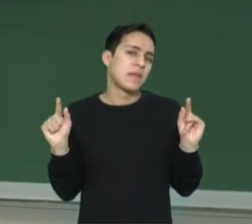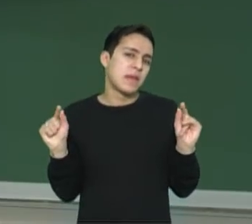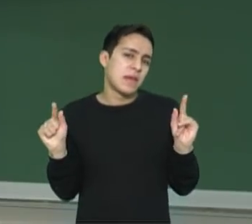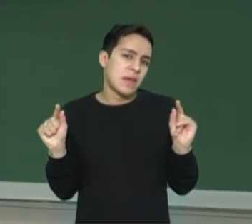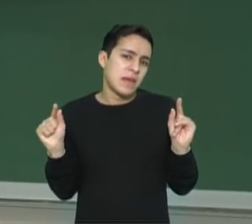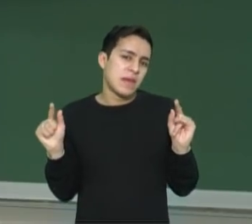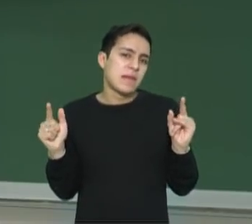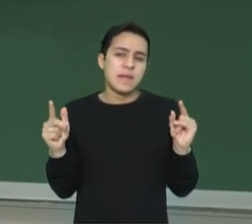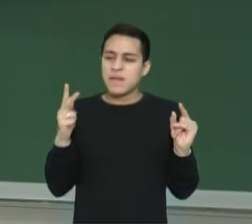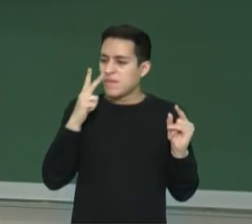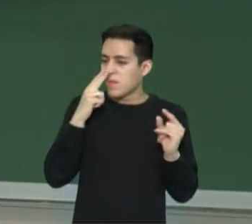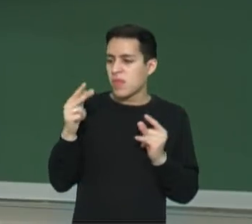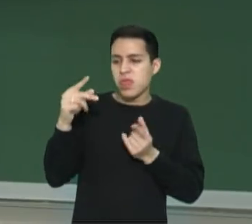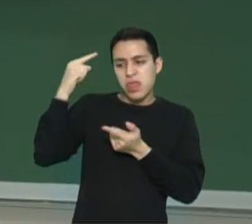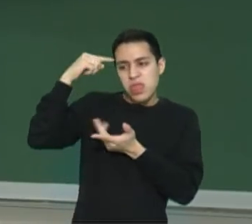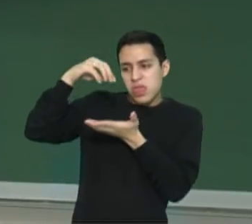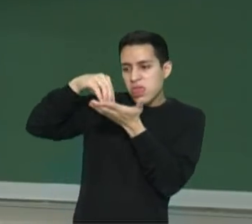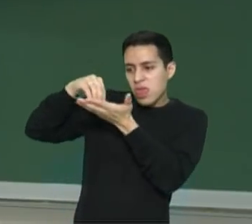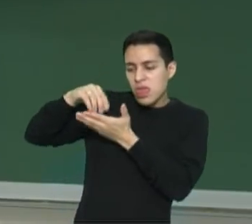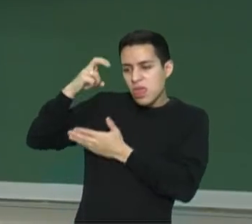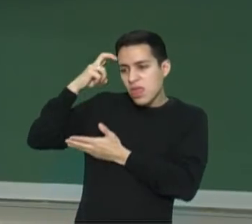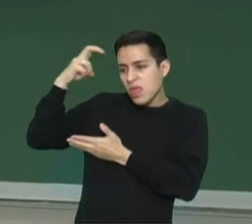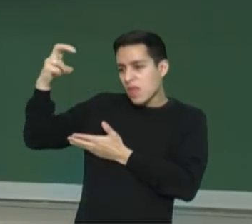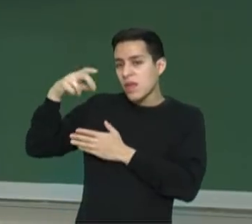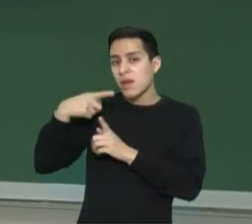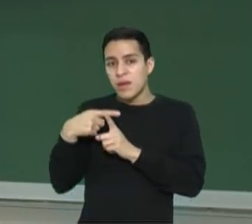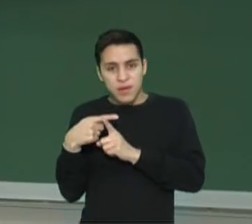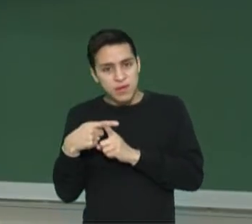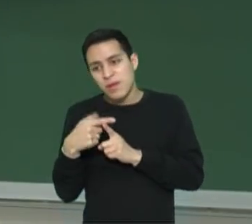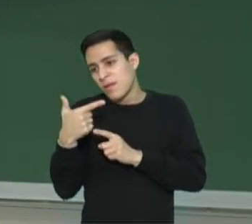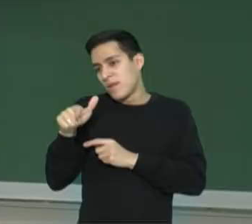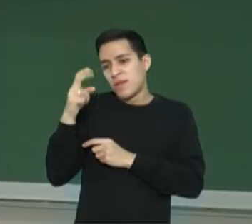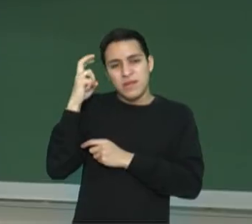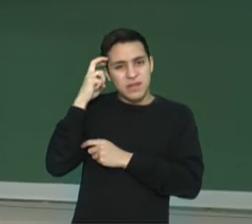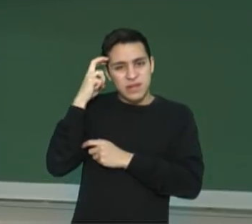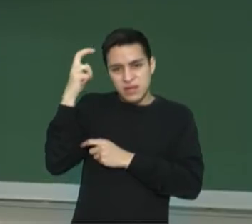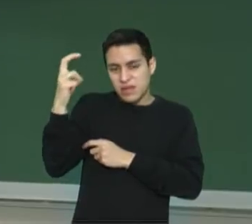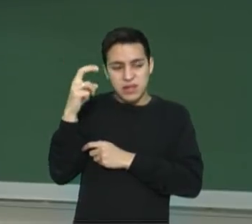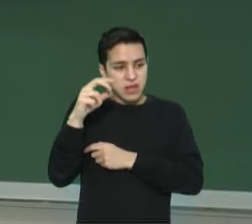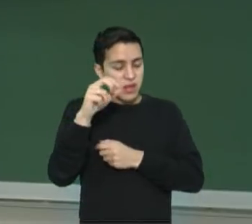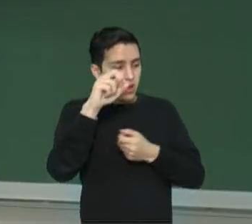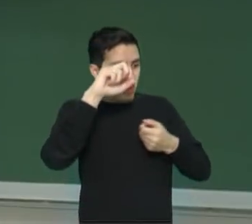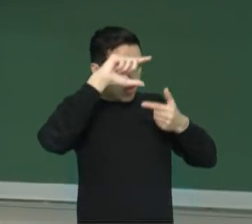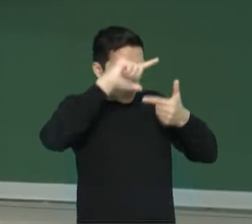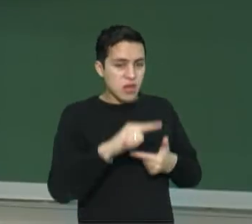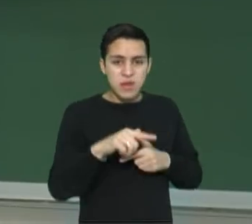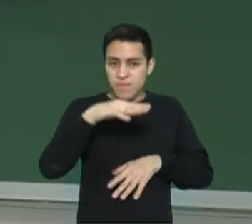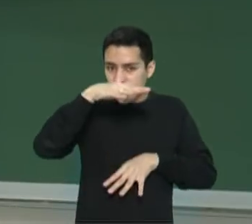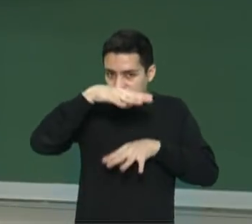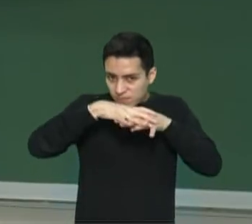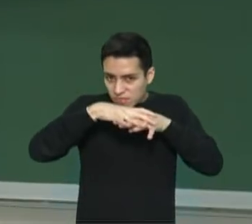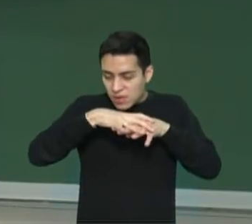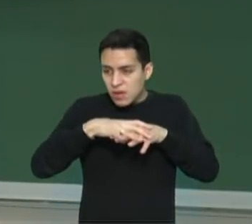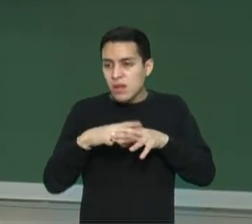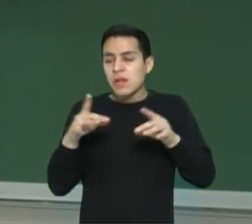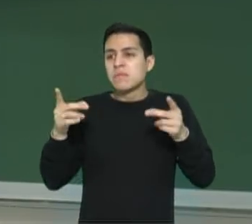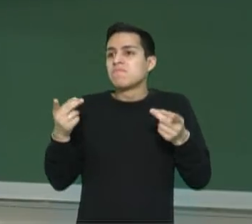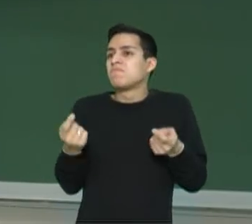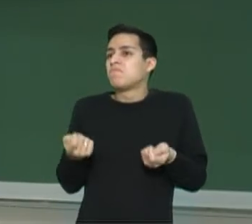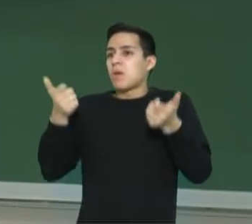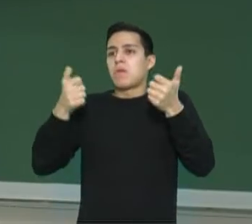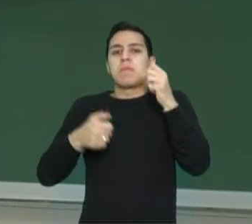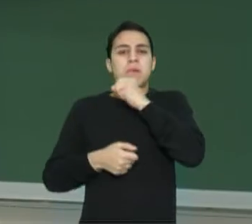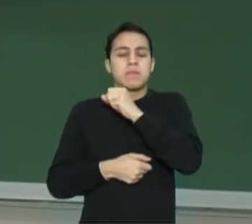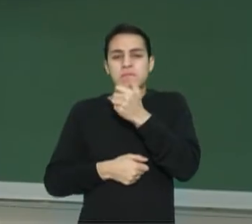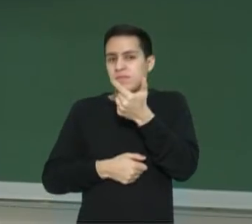considerados desprovidos de inteligência? Porque não tem uma inteligência lógico-matemática tão apurada,